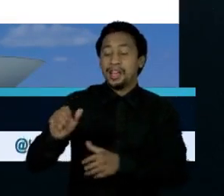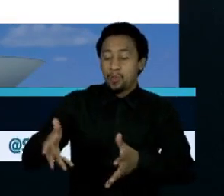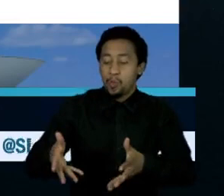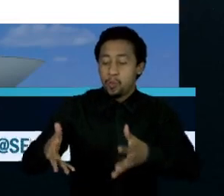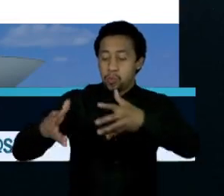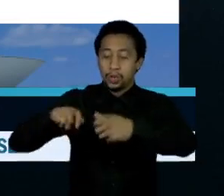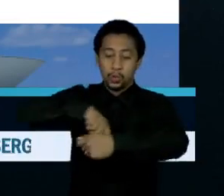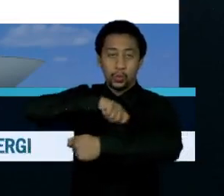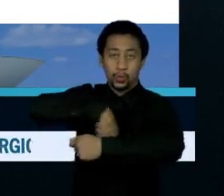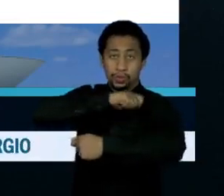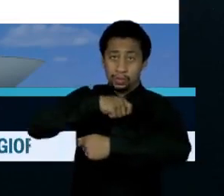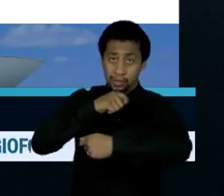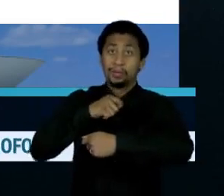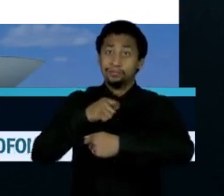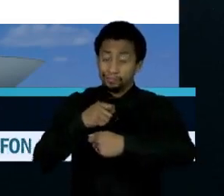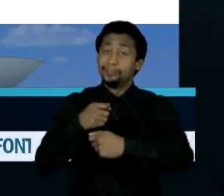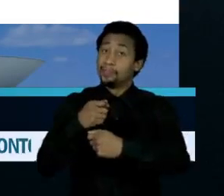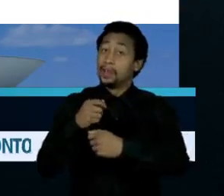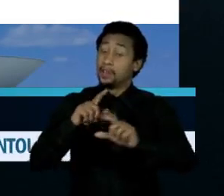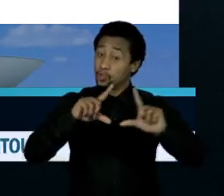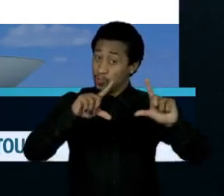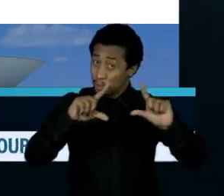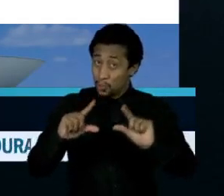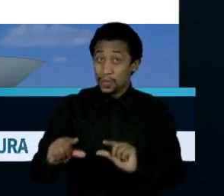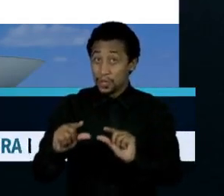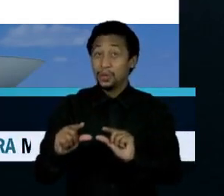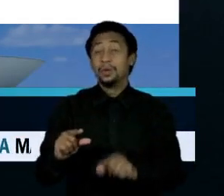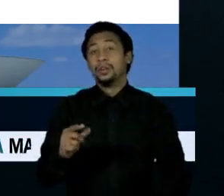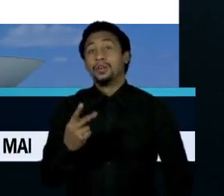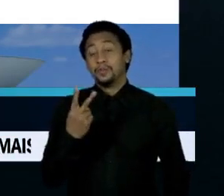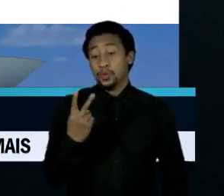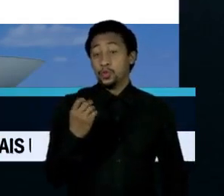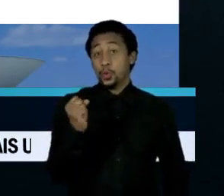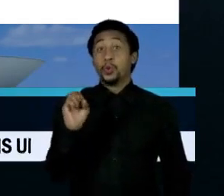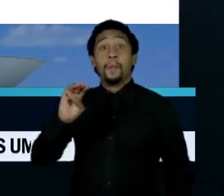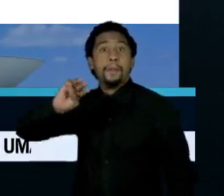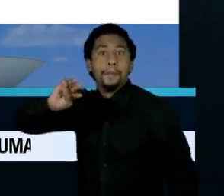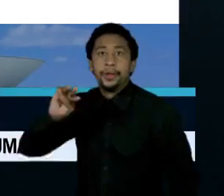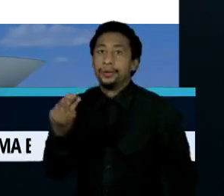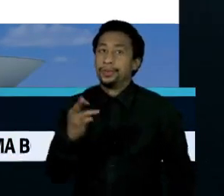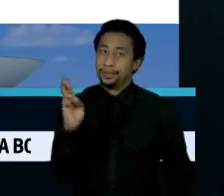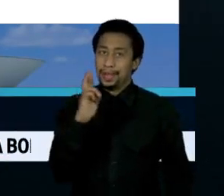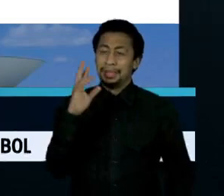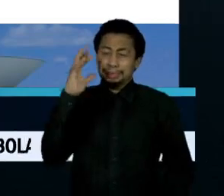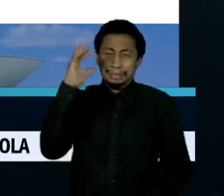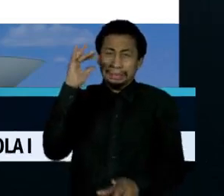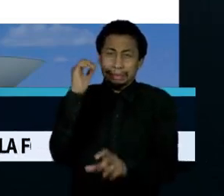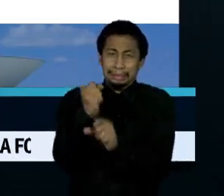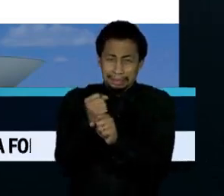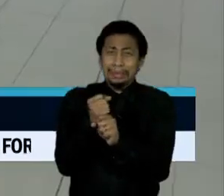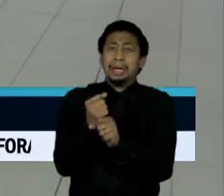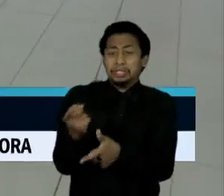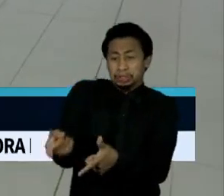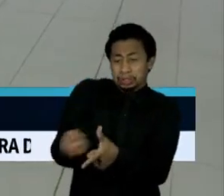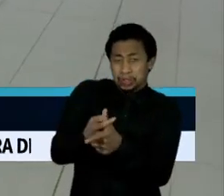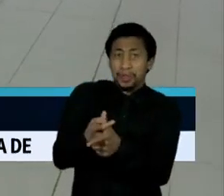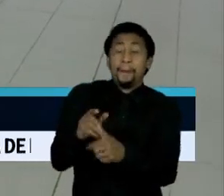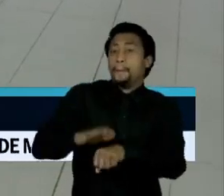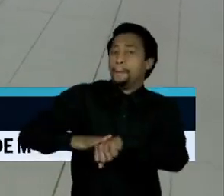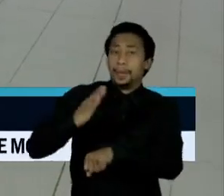280 milhões de reais o total das novas despesas passa de 140 milhões de reais